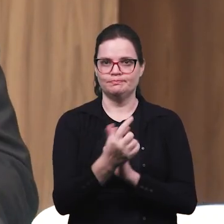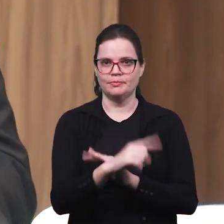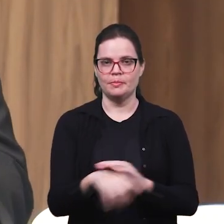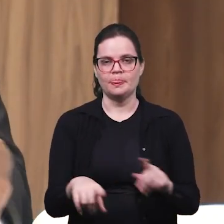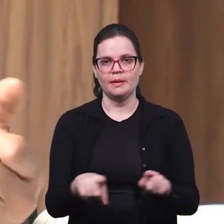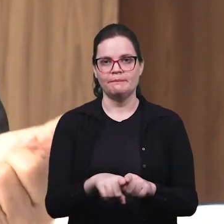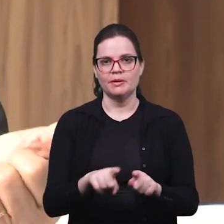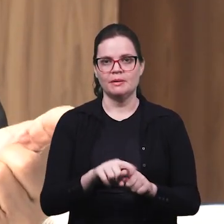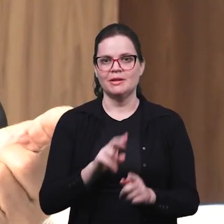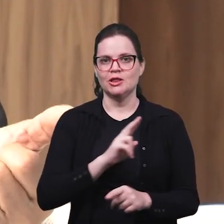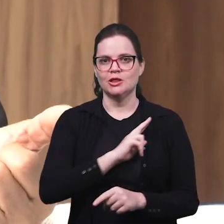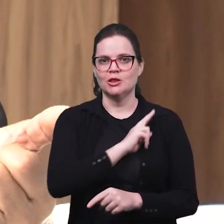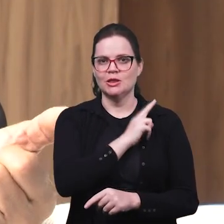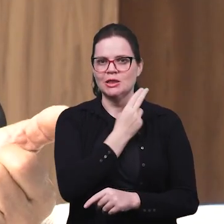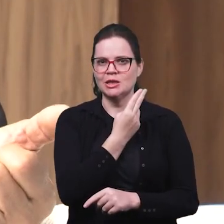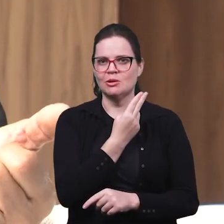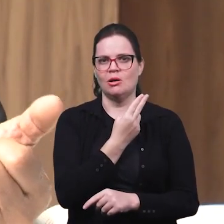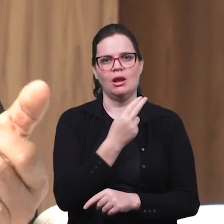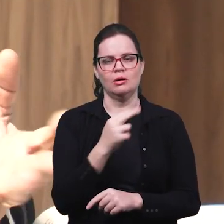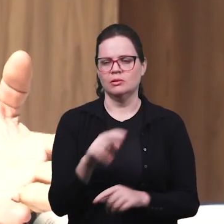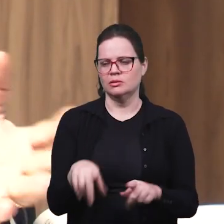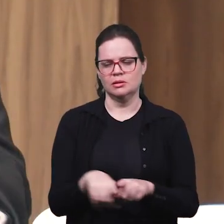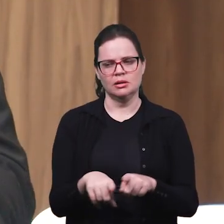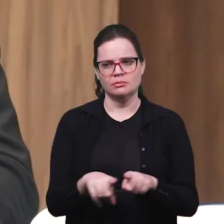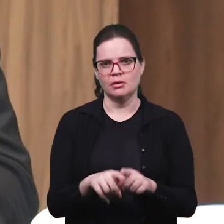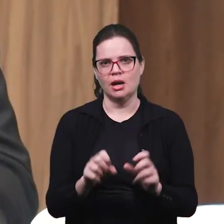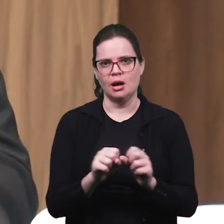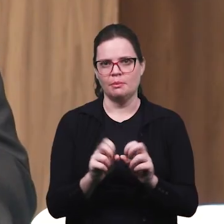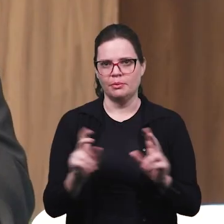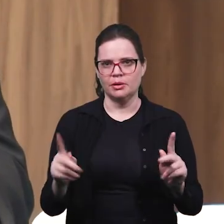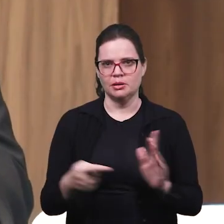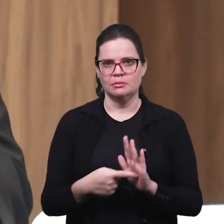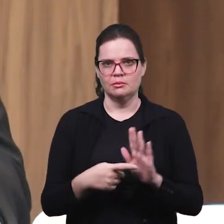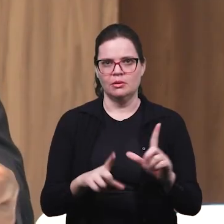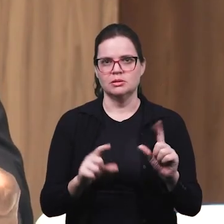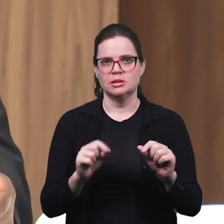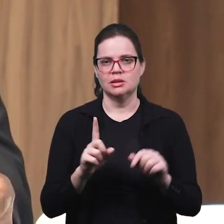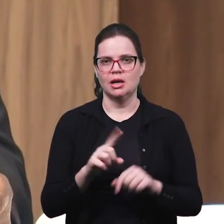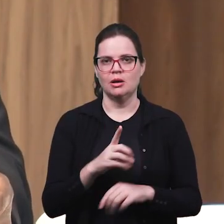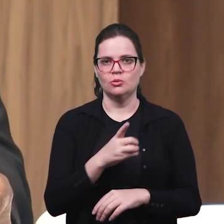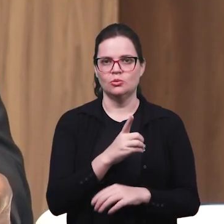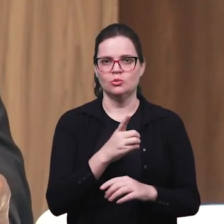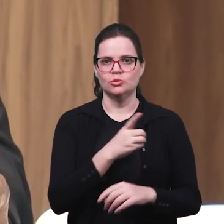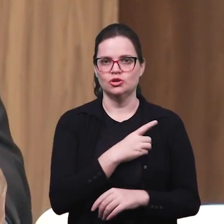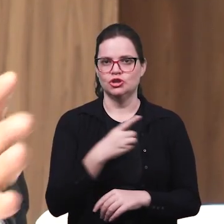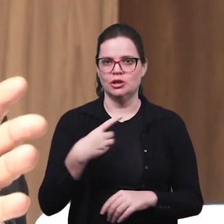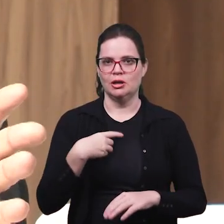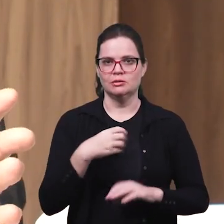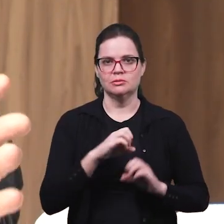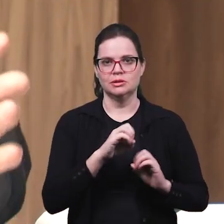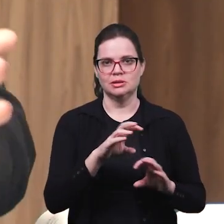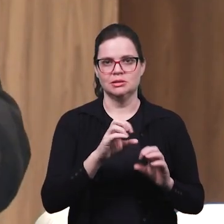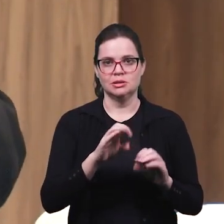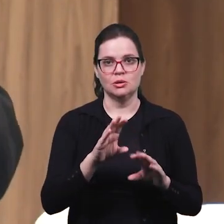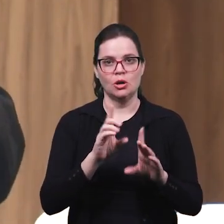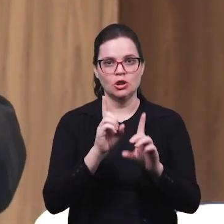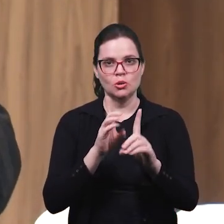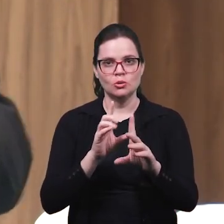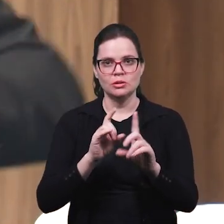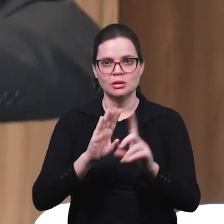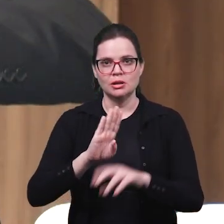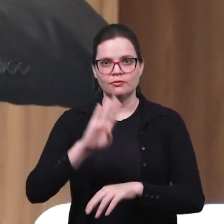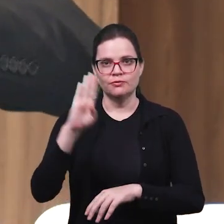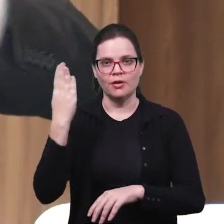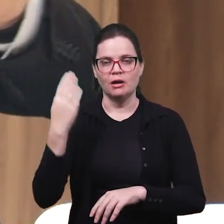aqui Apocalipse 2,16 fala de Nicolau, que uns falam que era um diácono que trouxe uma doutrina. Esse diácono, ele trouxe a